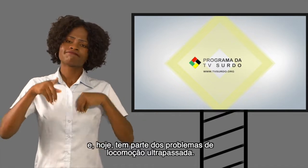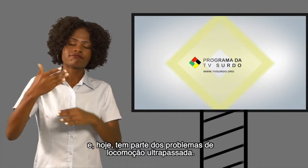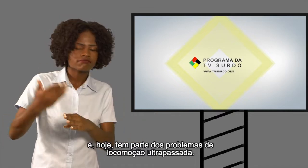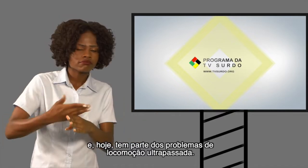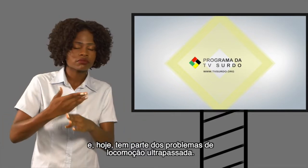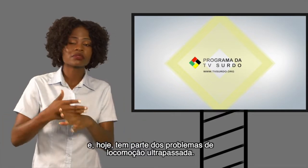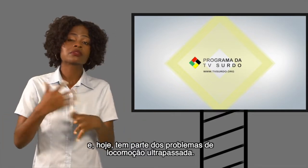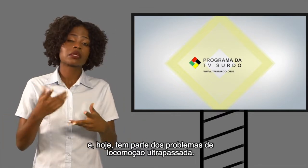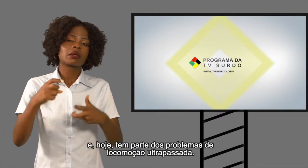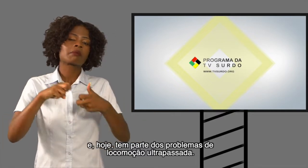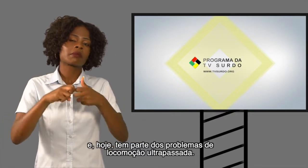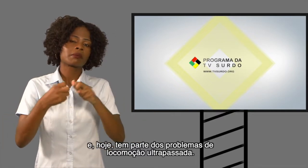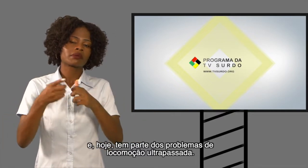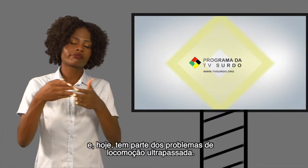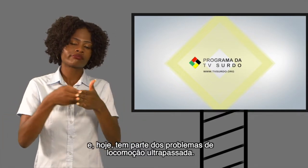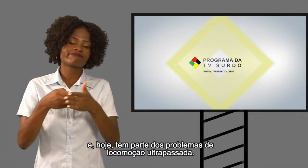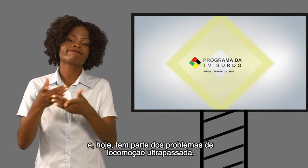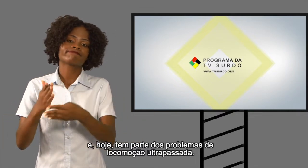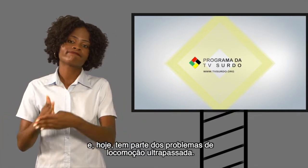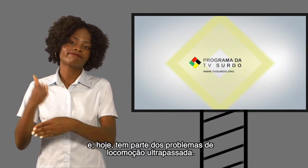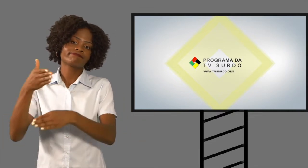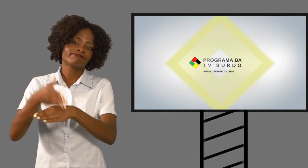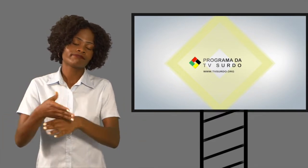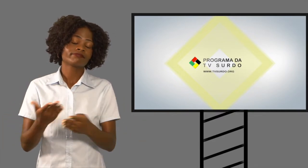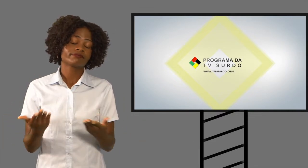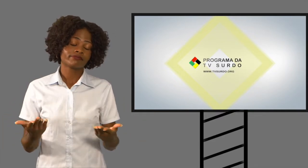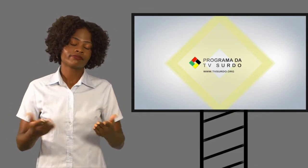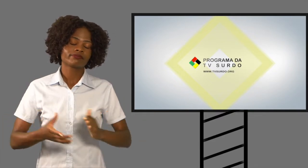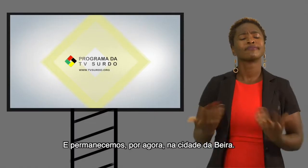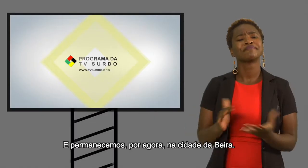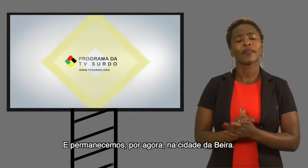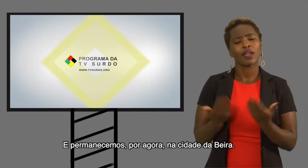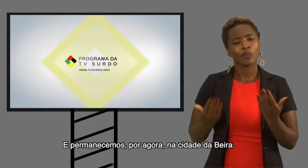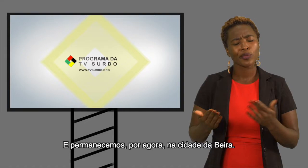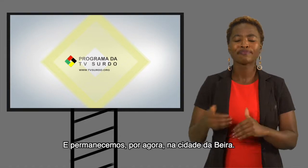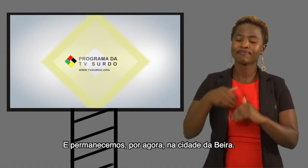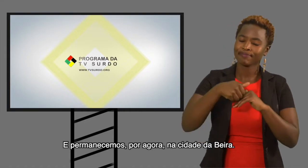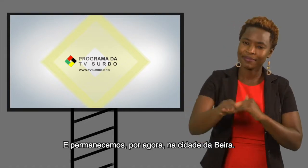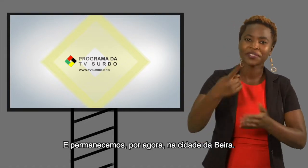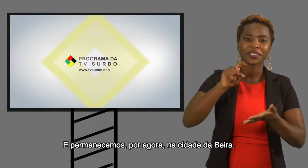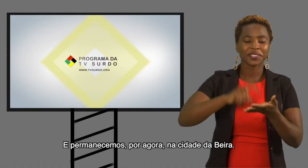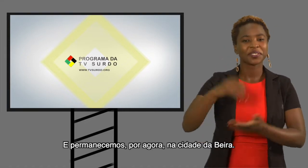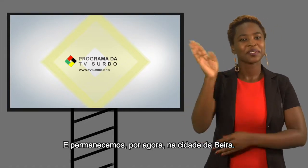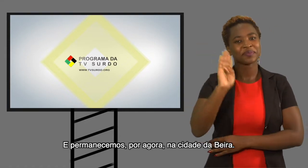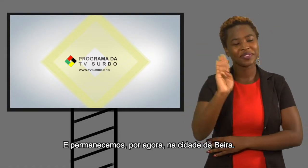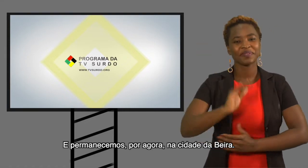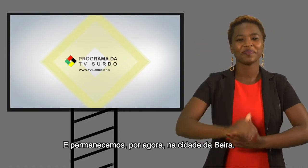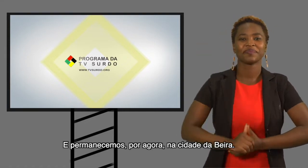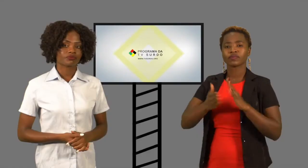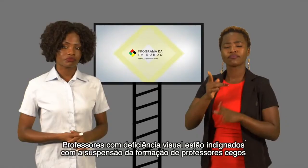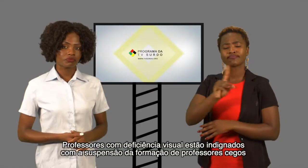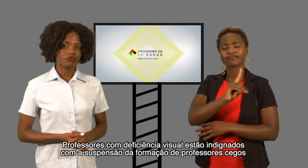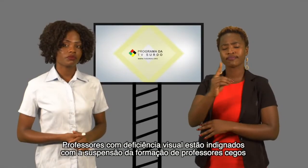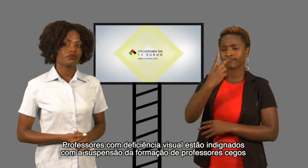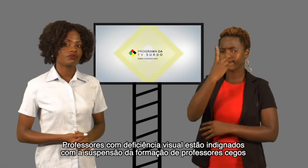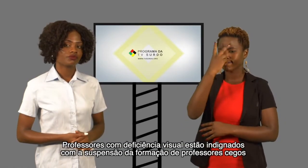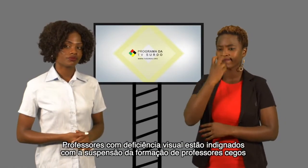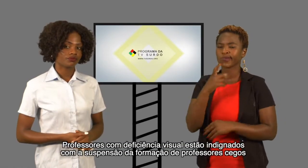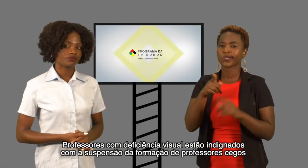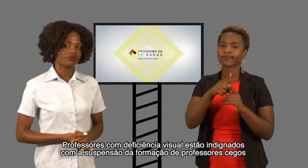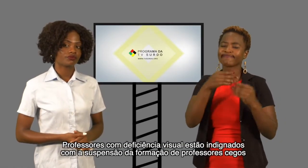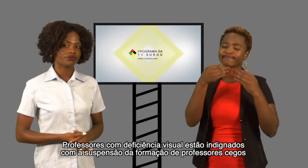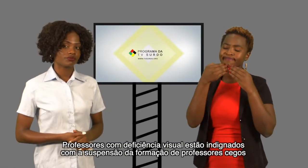parte dos problemas de locomoção ultrapassada. E permanecemos por agora na cidade da Beira. Professores com